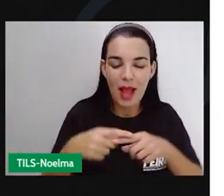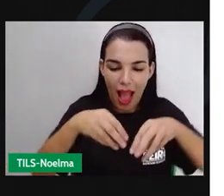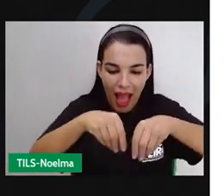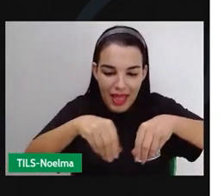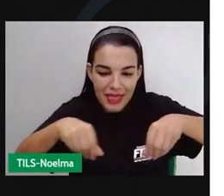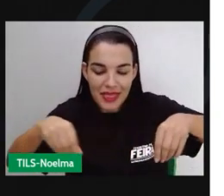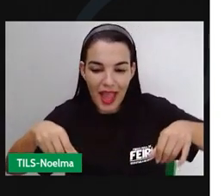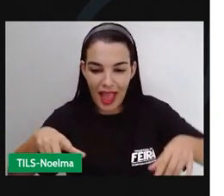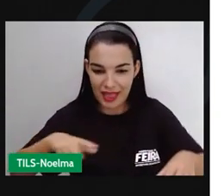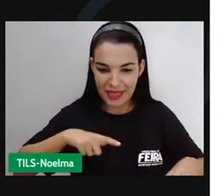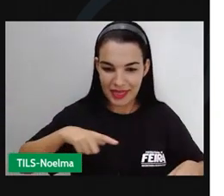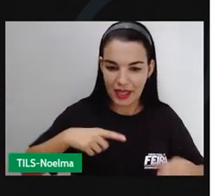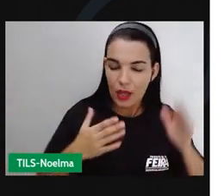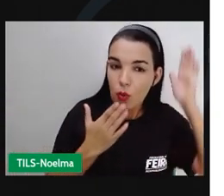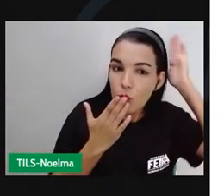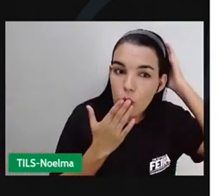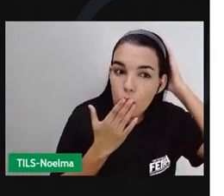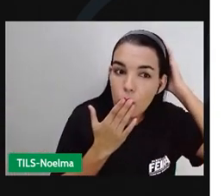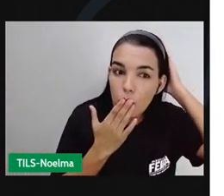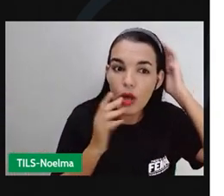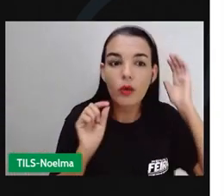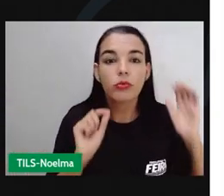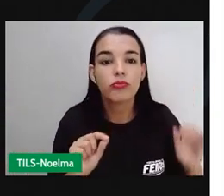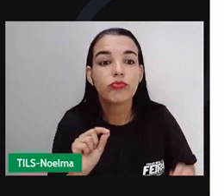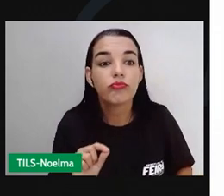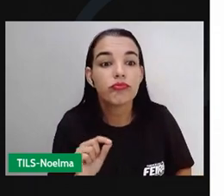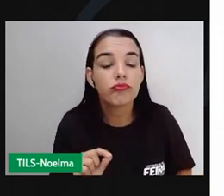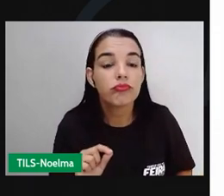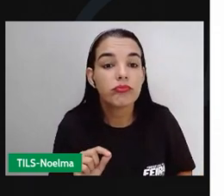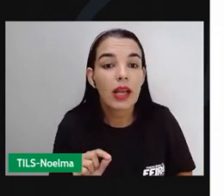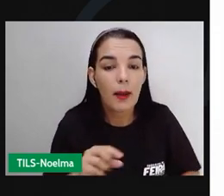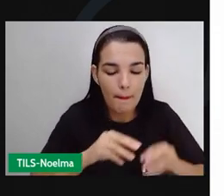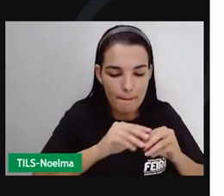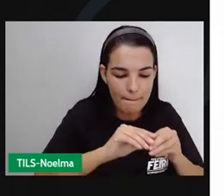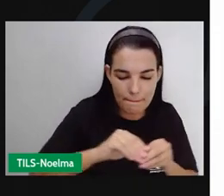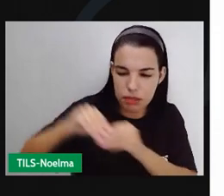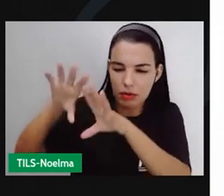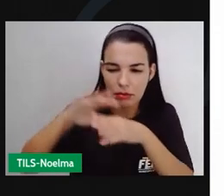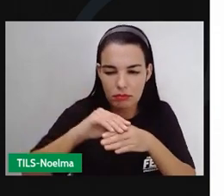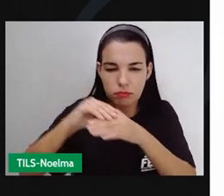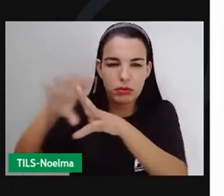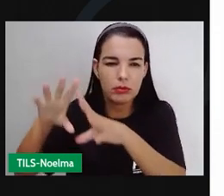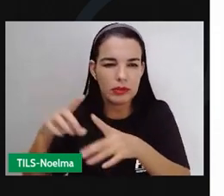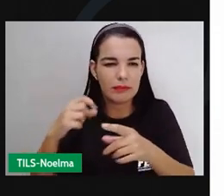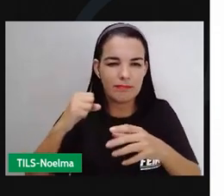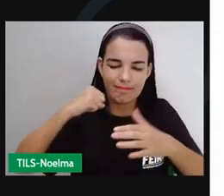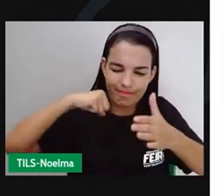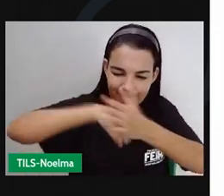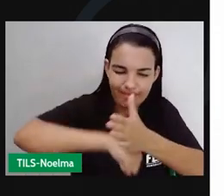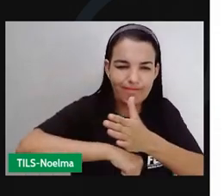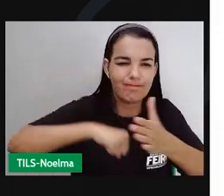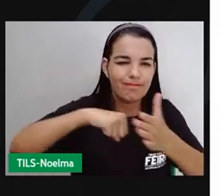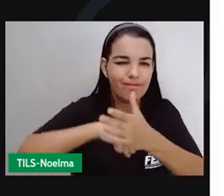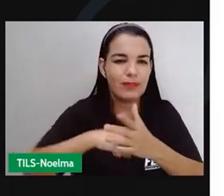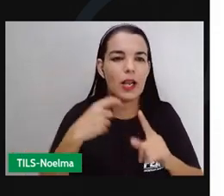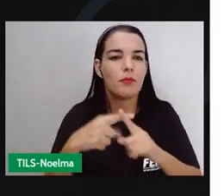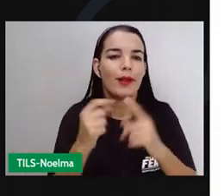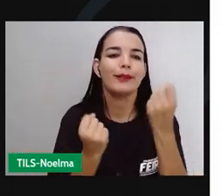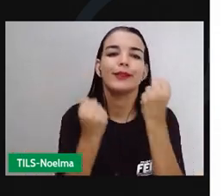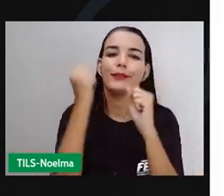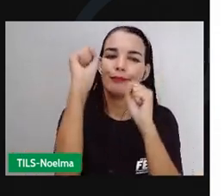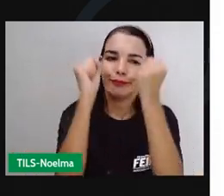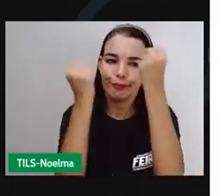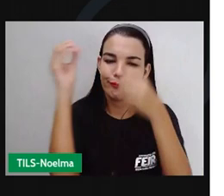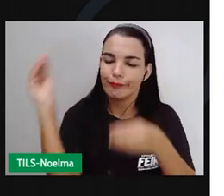que foram desalojados e muitas vezes massacrados pelas empresas de colonização e os